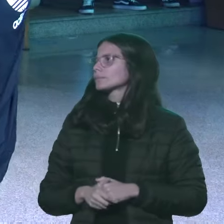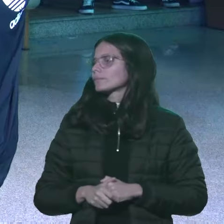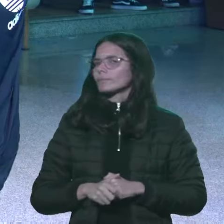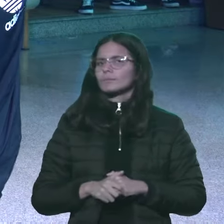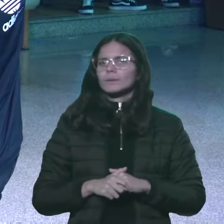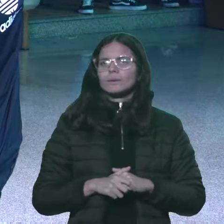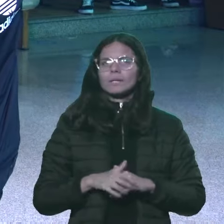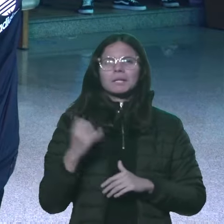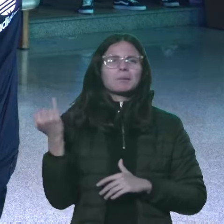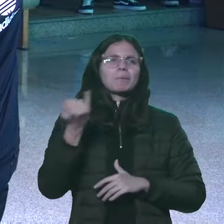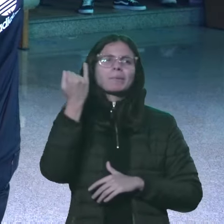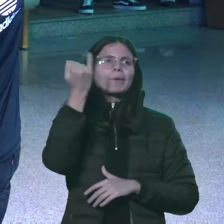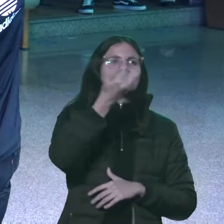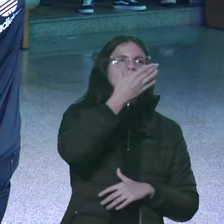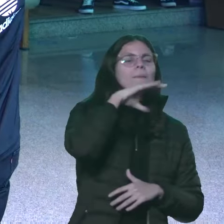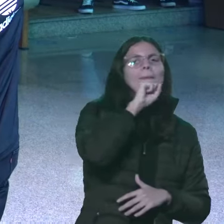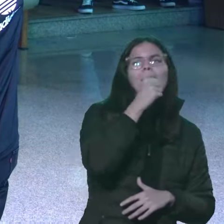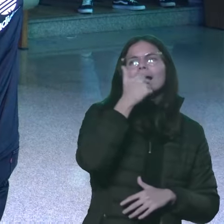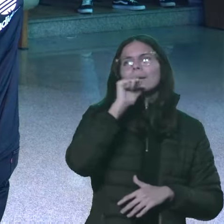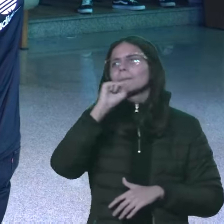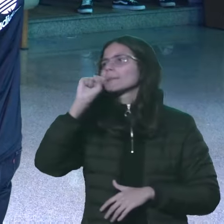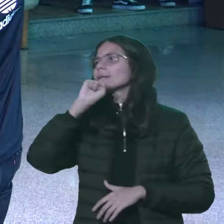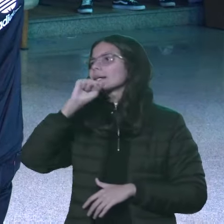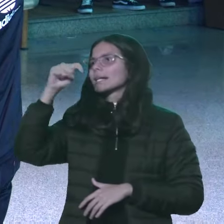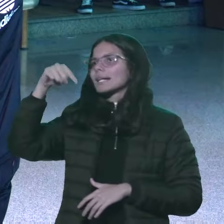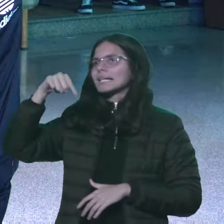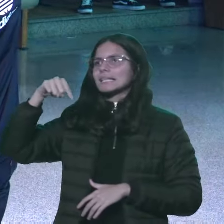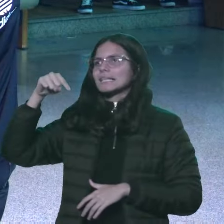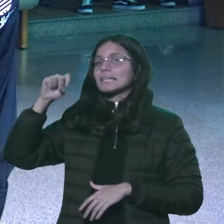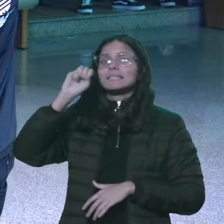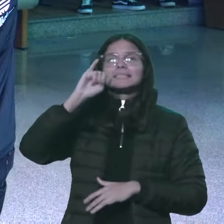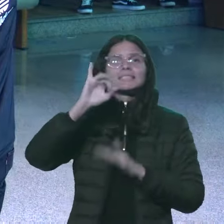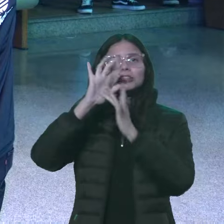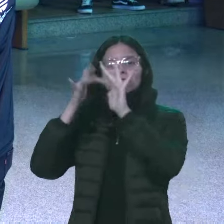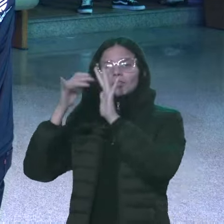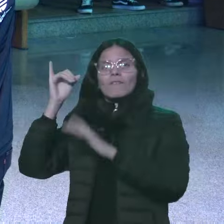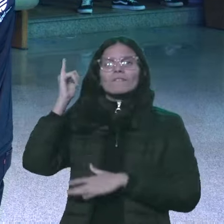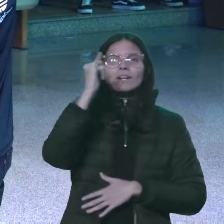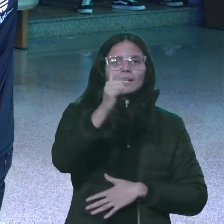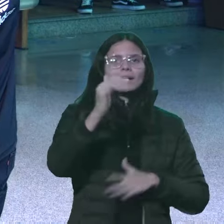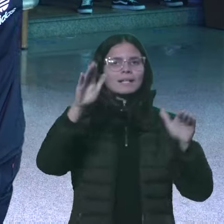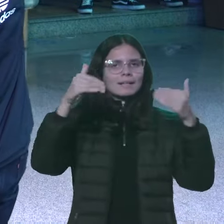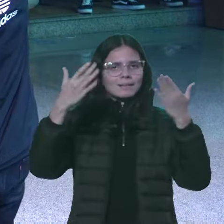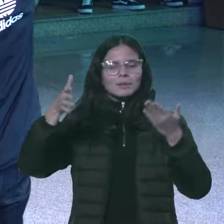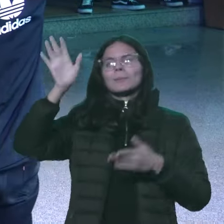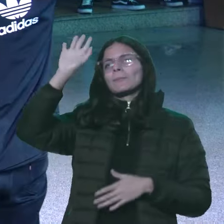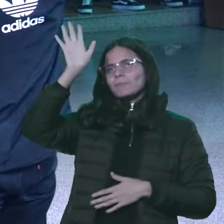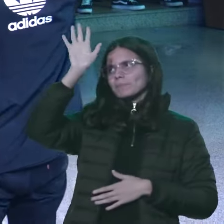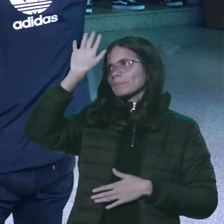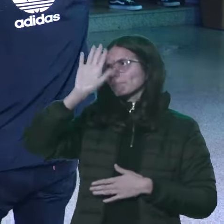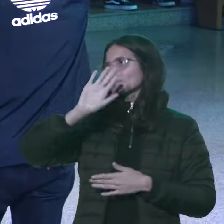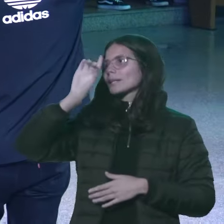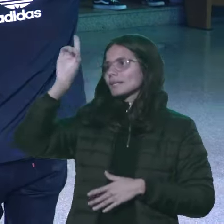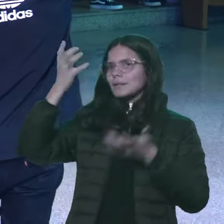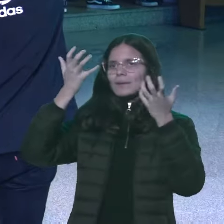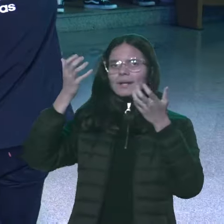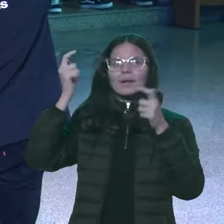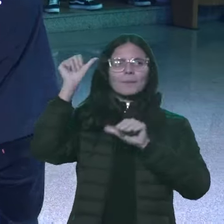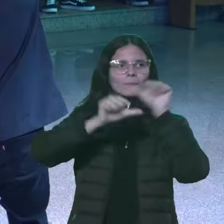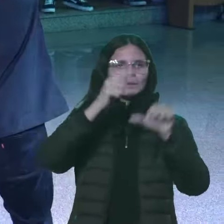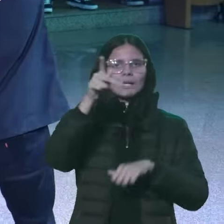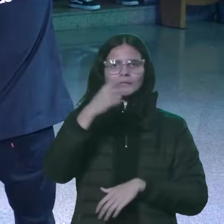Não importa se você é pai, se você é mãe, se Jesus falou com você, levanta sua mão bem alto. Ele quer mudar a sua vida. Nós vamos